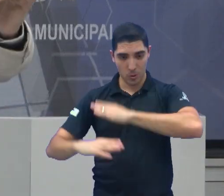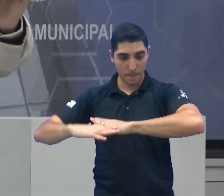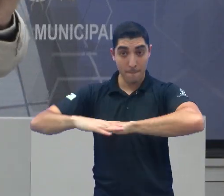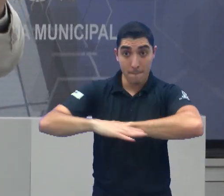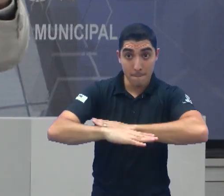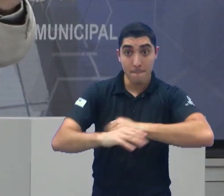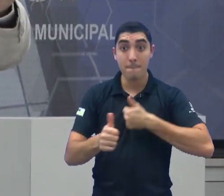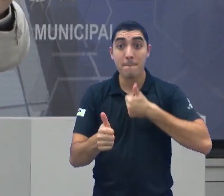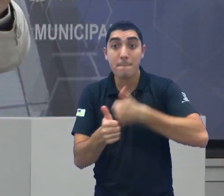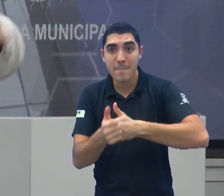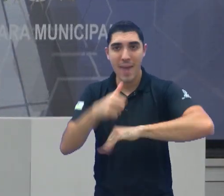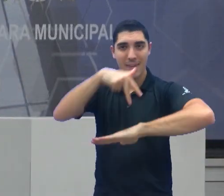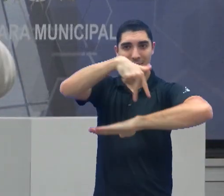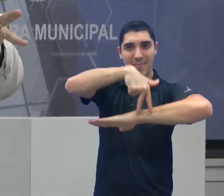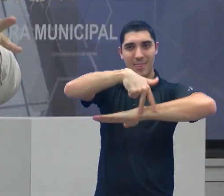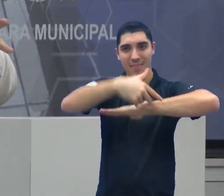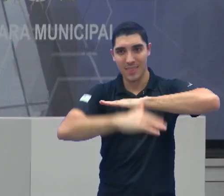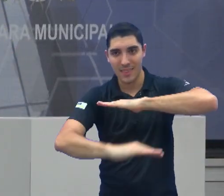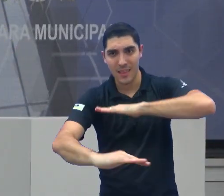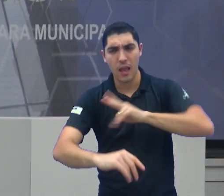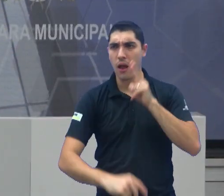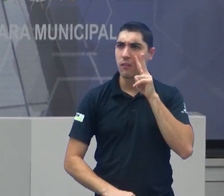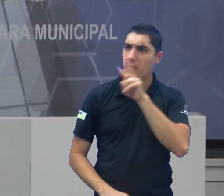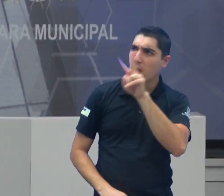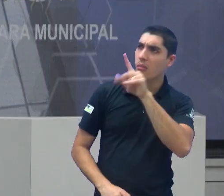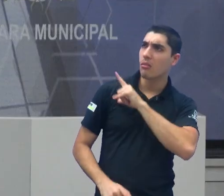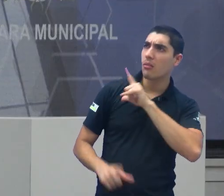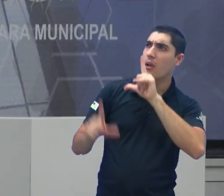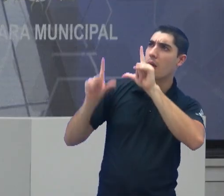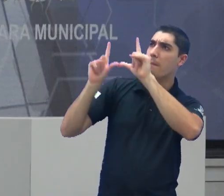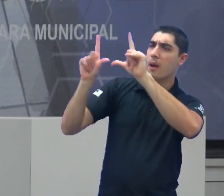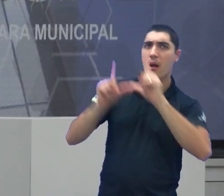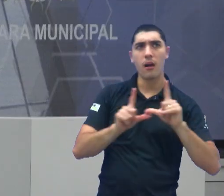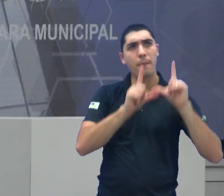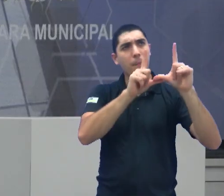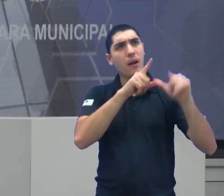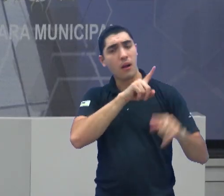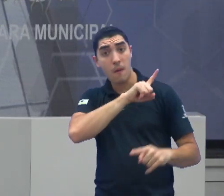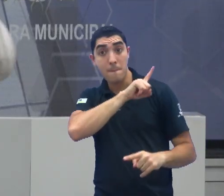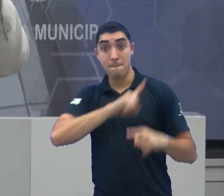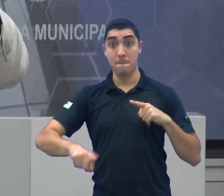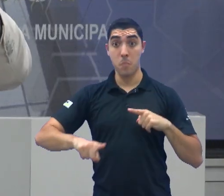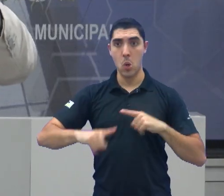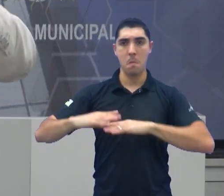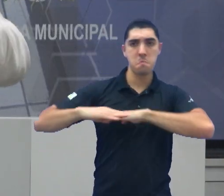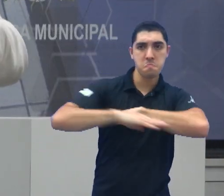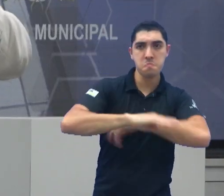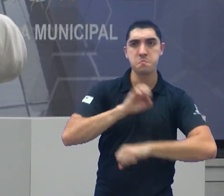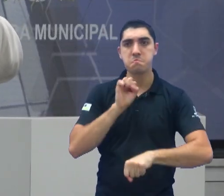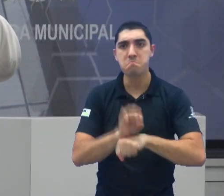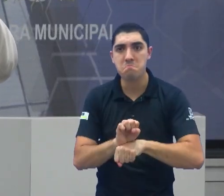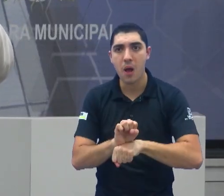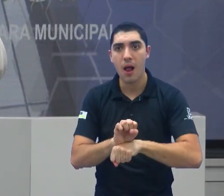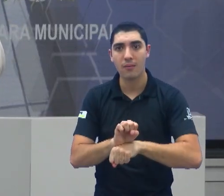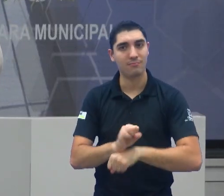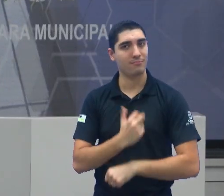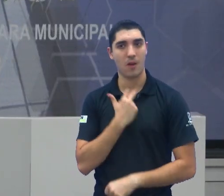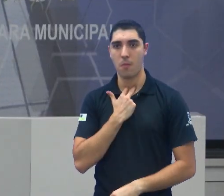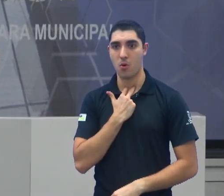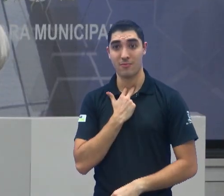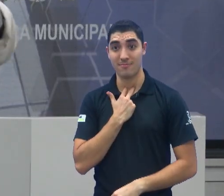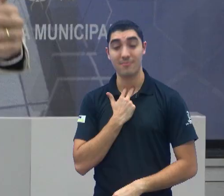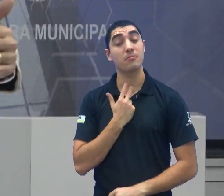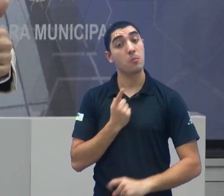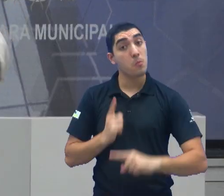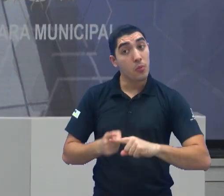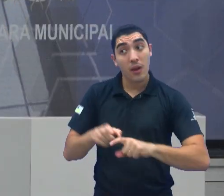DEC, visualiza que tem muitas placas, né, proibindo o estacionamento lá, justamente proibindo, né, o cidadão